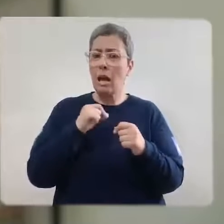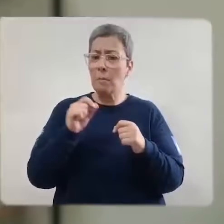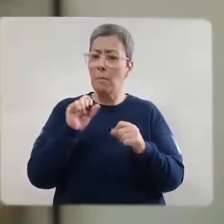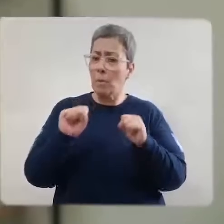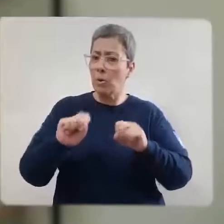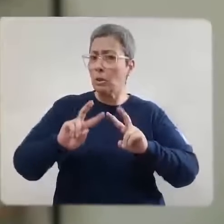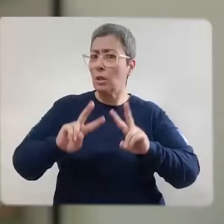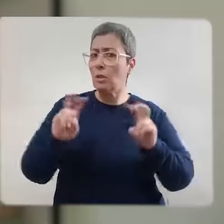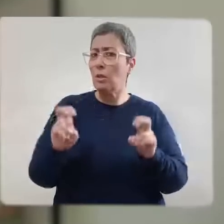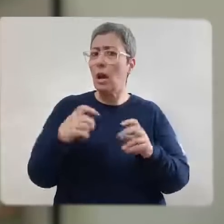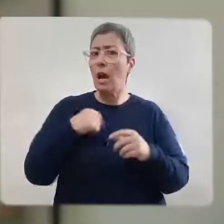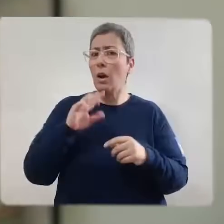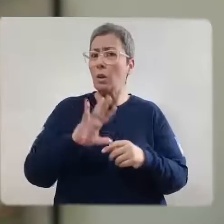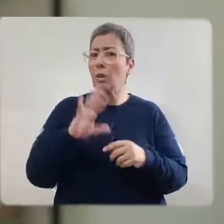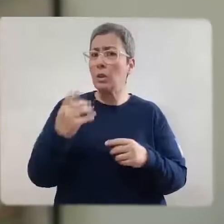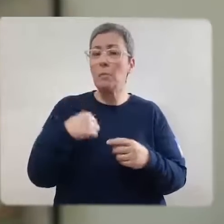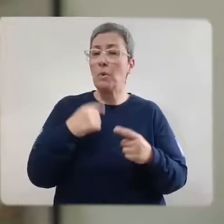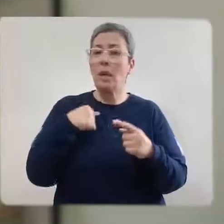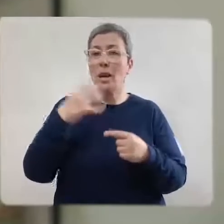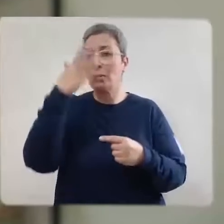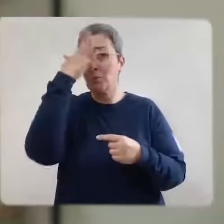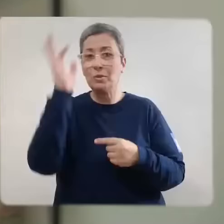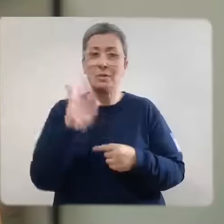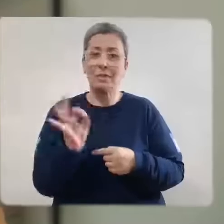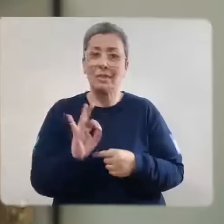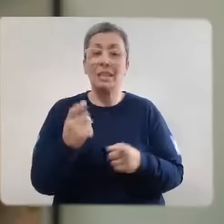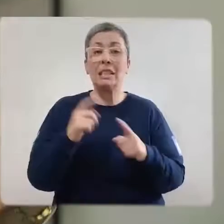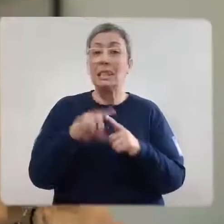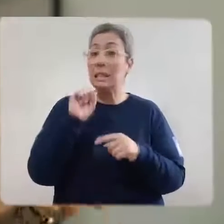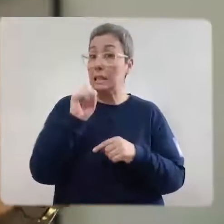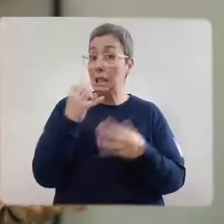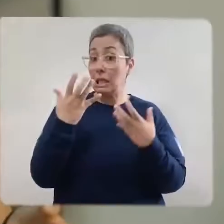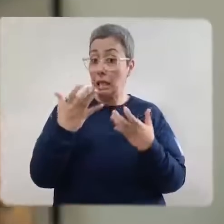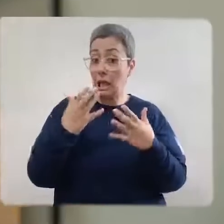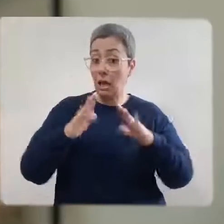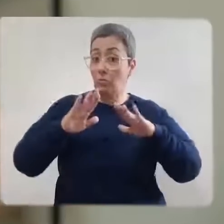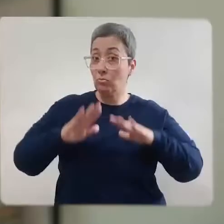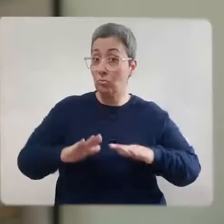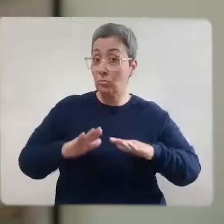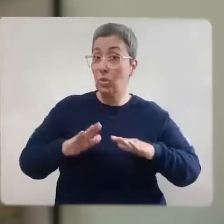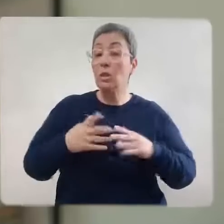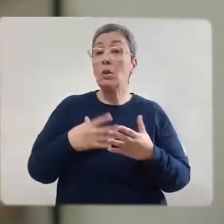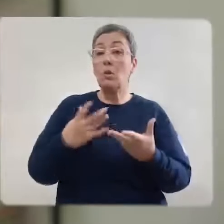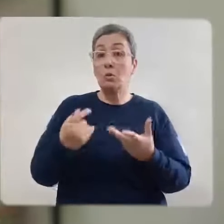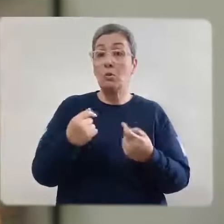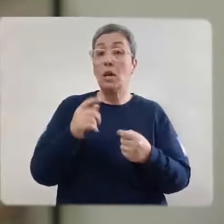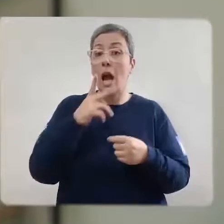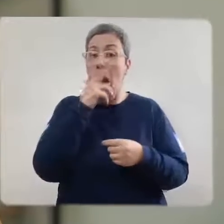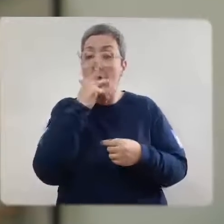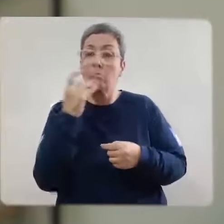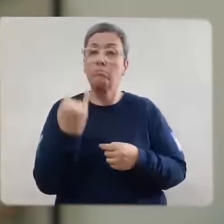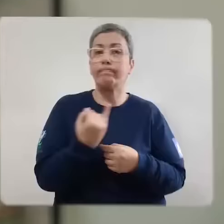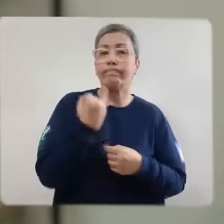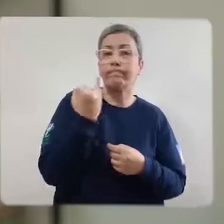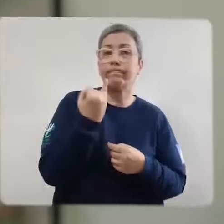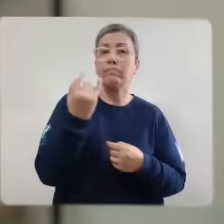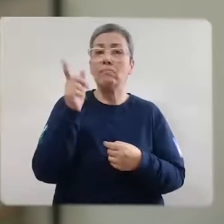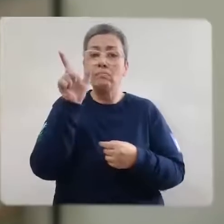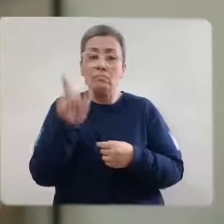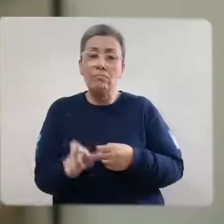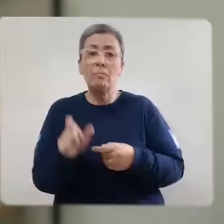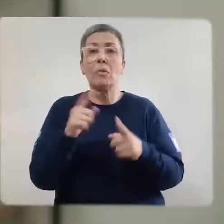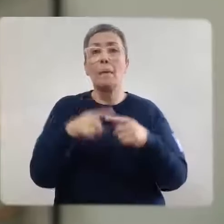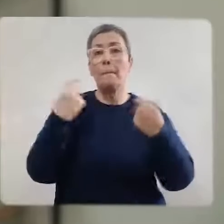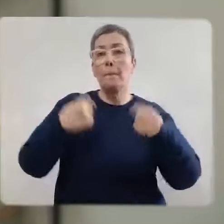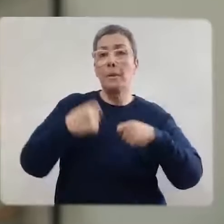muito provável de acontecer porque ele não tem essa compreensão. Então, se eu quero mantê-lo de uma maneira, né? Se eu acho importante para